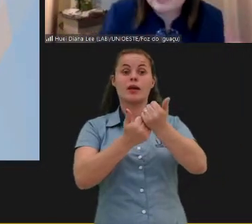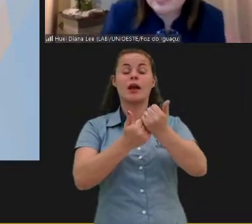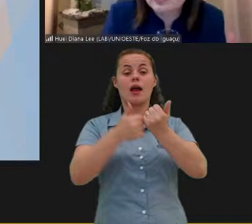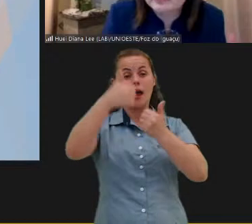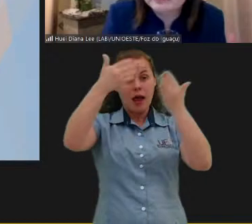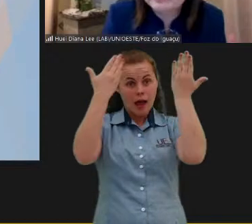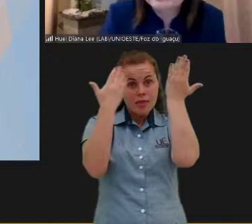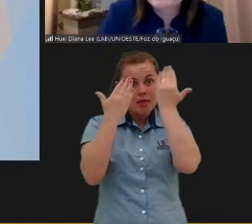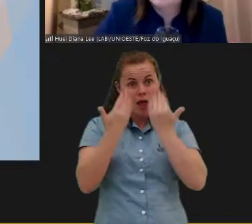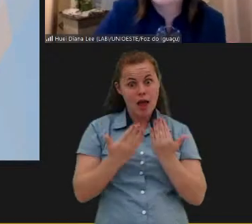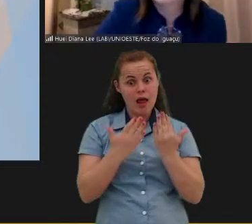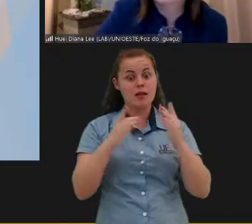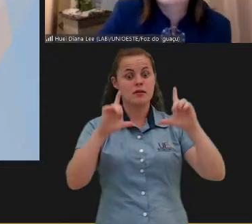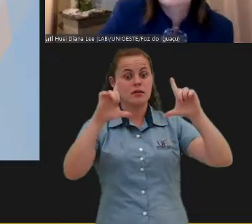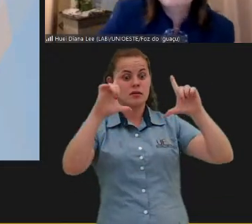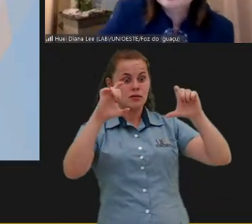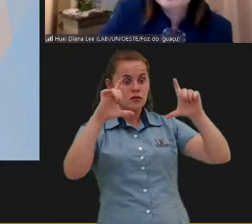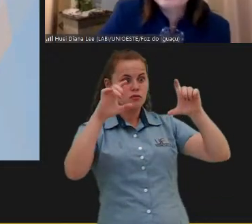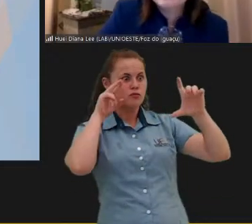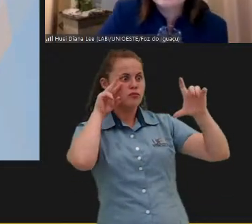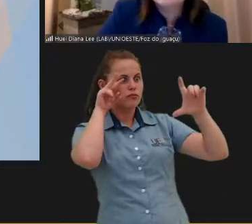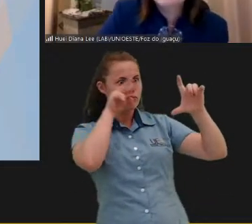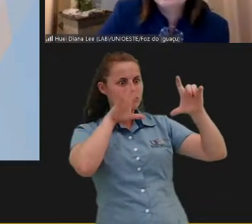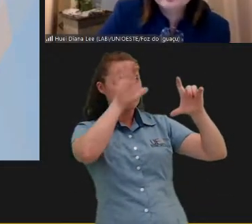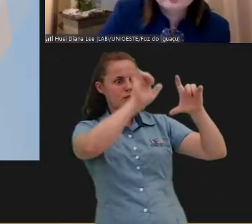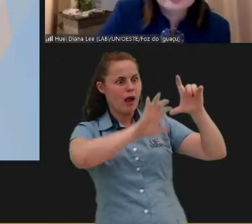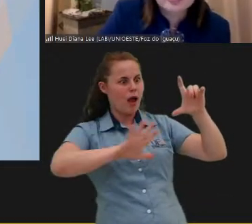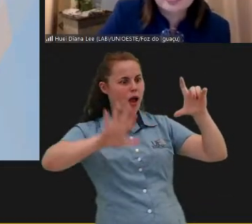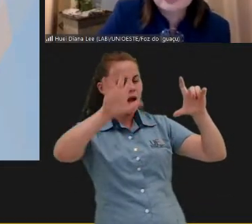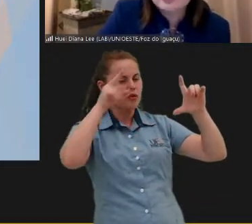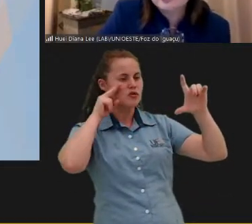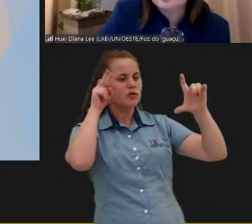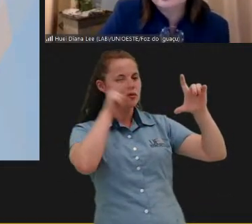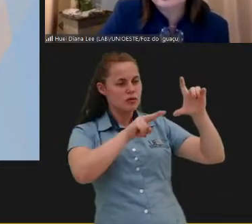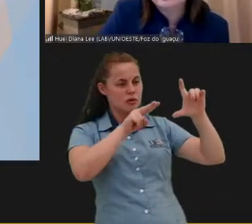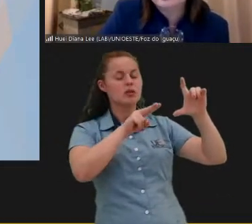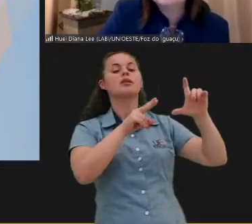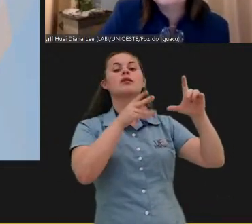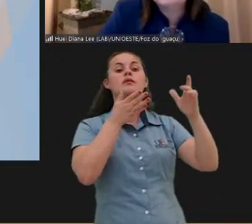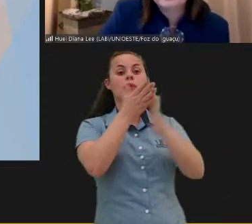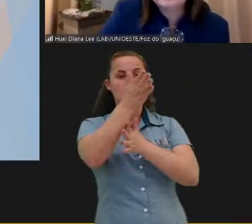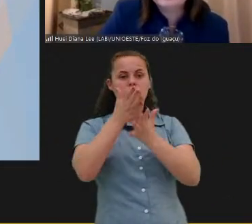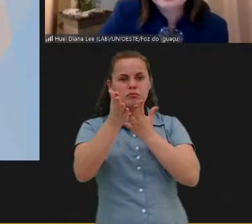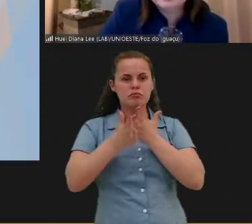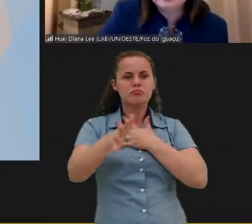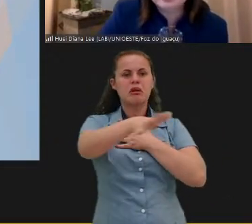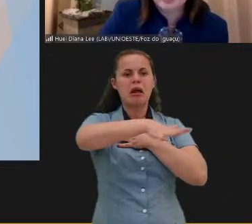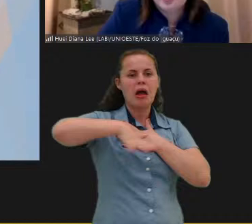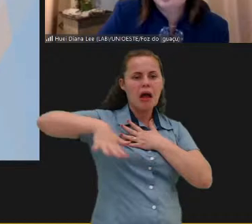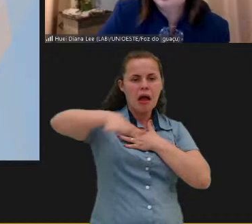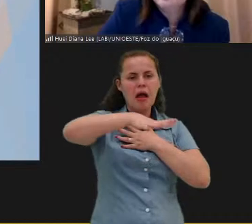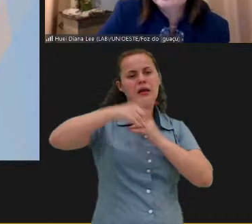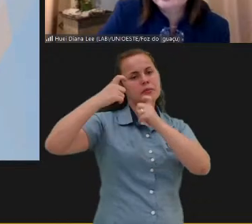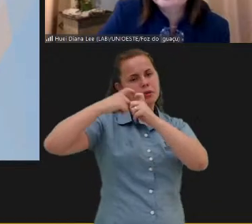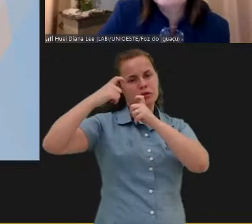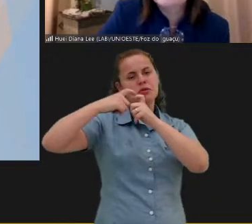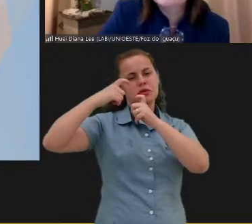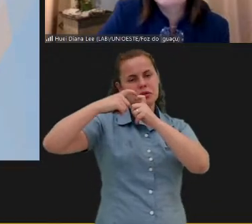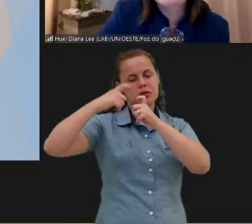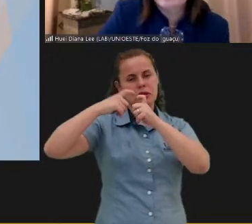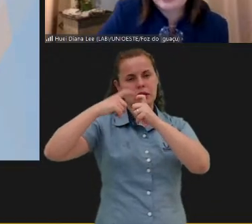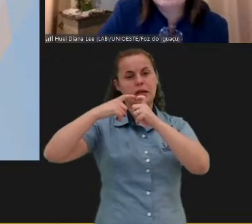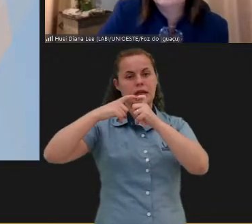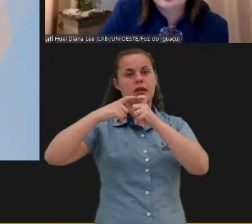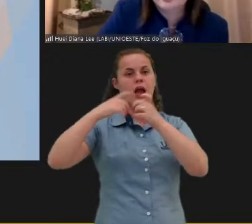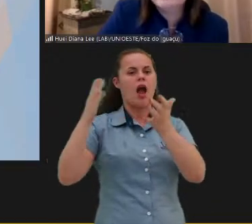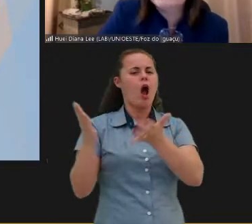médico está vendo, tá? E pode ser aplicado em muitas áreas da medicina. Algumas das que têm